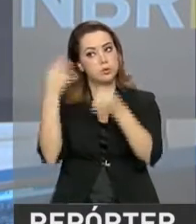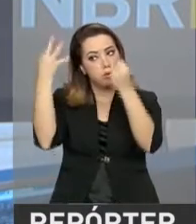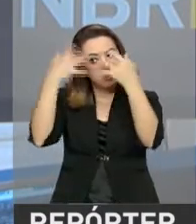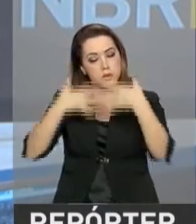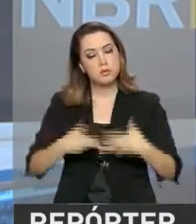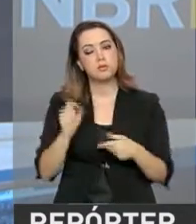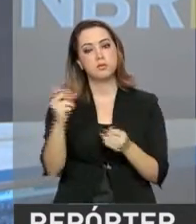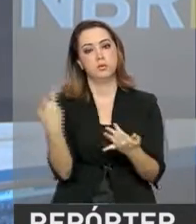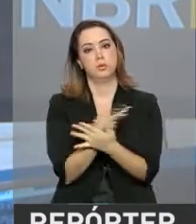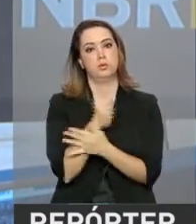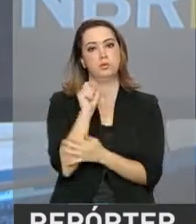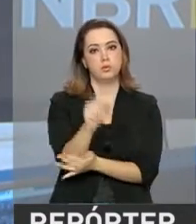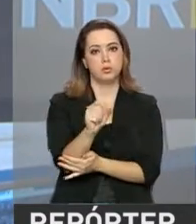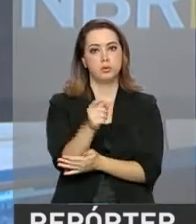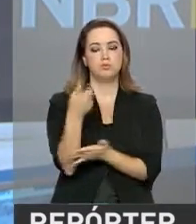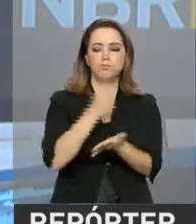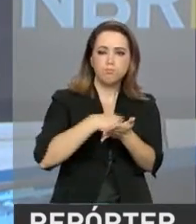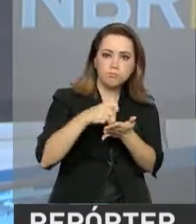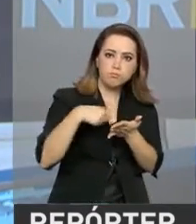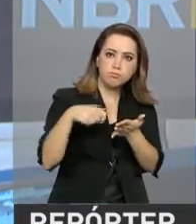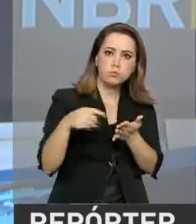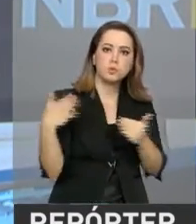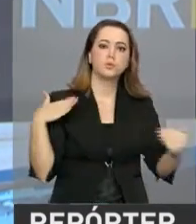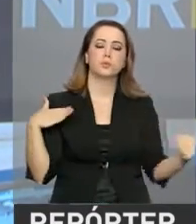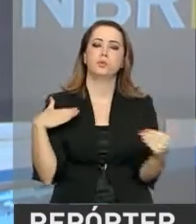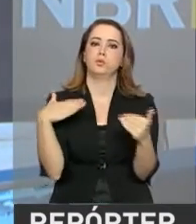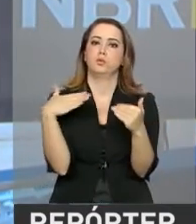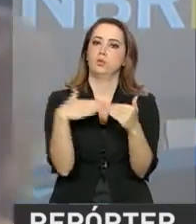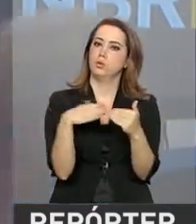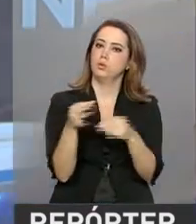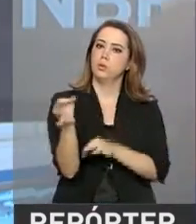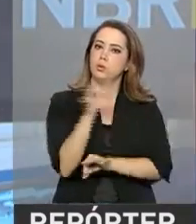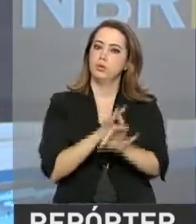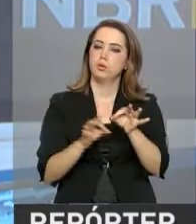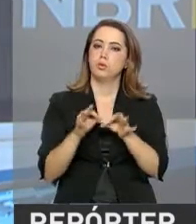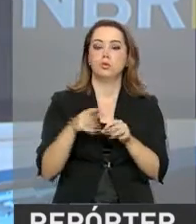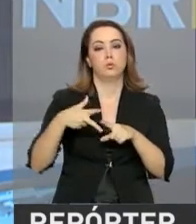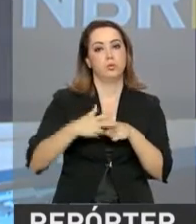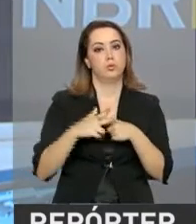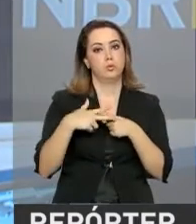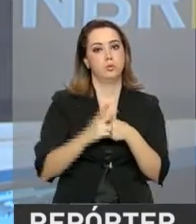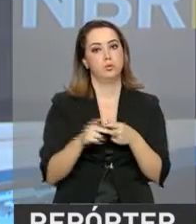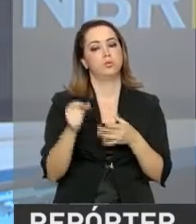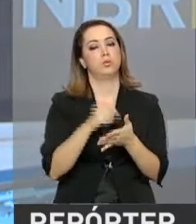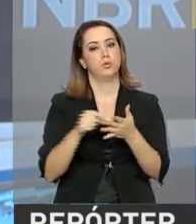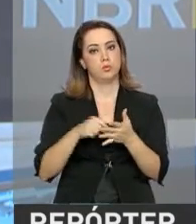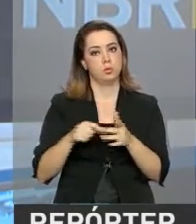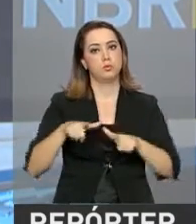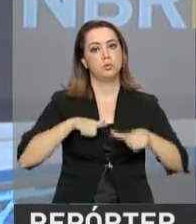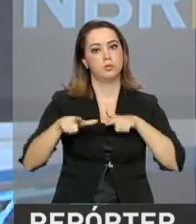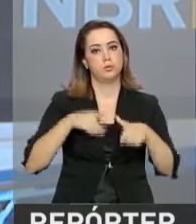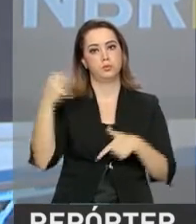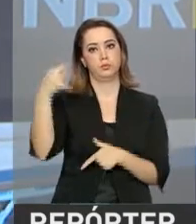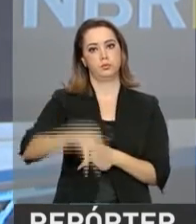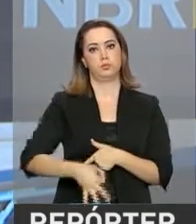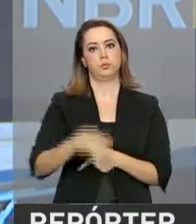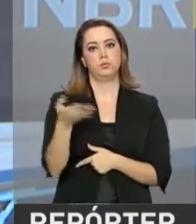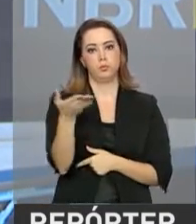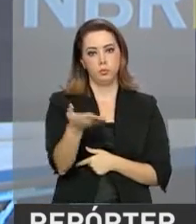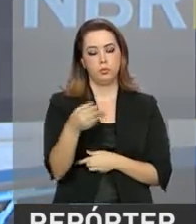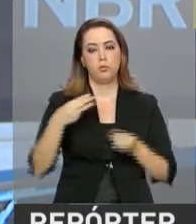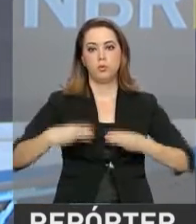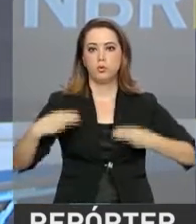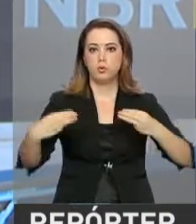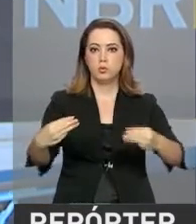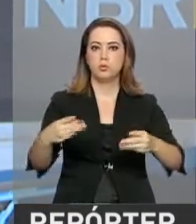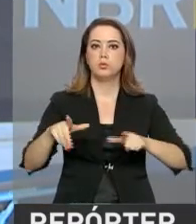esclarecimentos e assinar um termo de ajustamento de conduta com medidas para resolver os problemas o ministério do trabalho